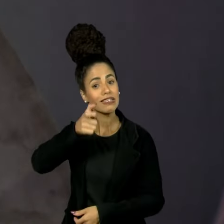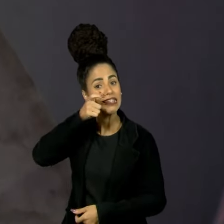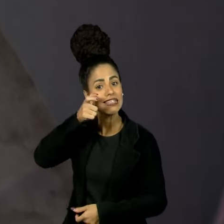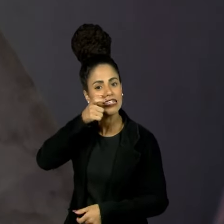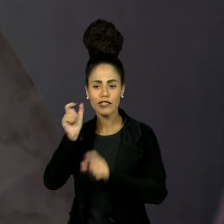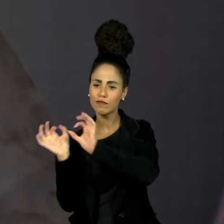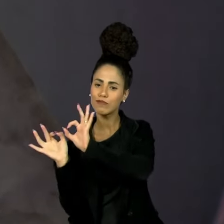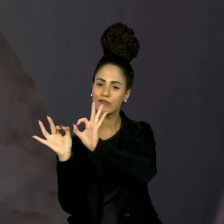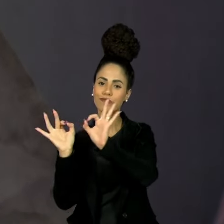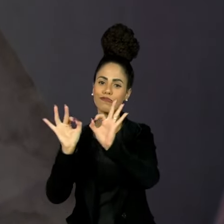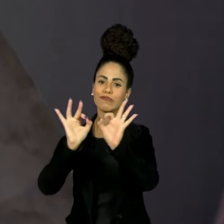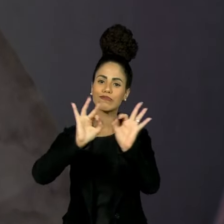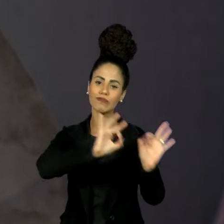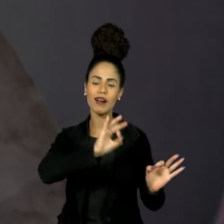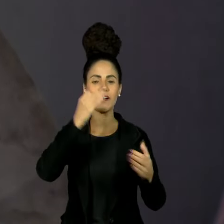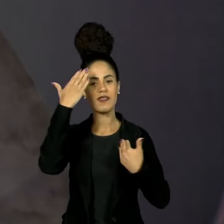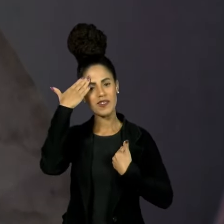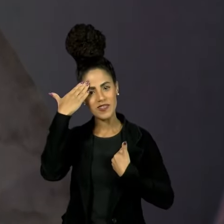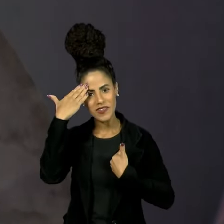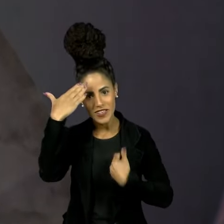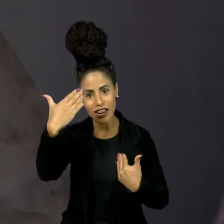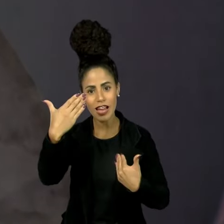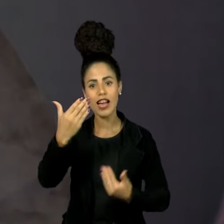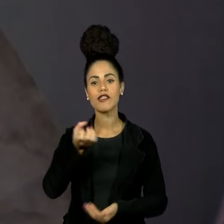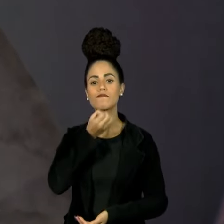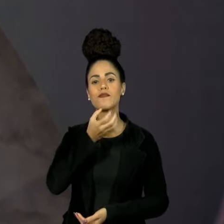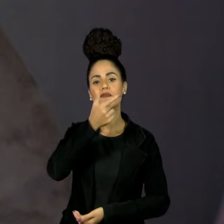pela gentileza da audiência. Tenham todos uma